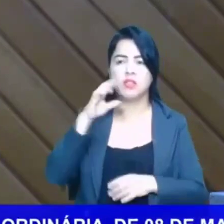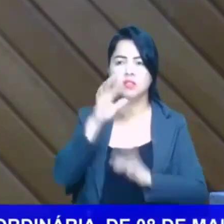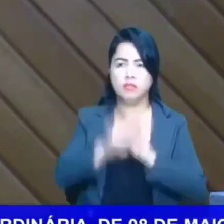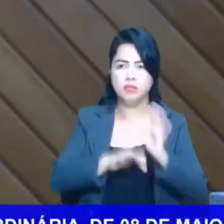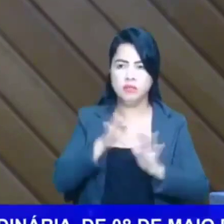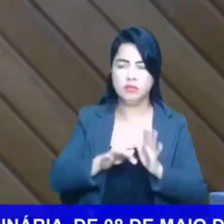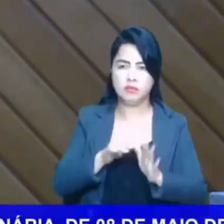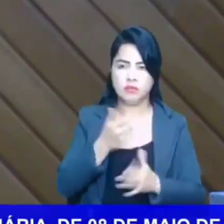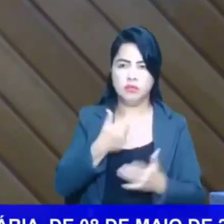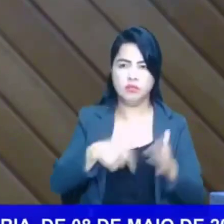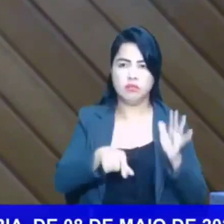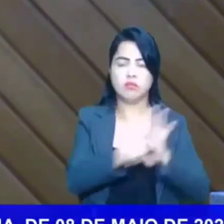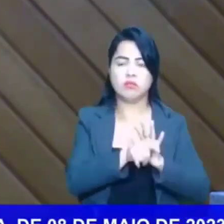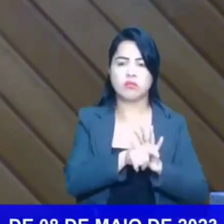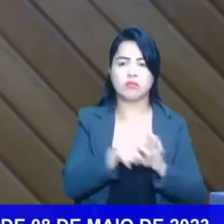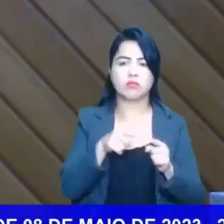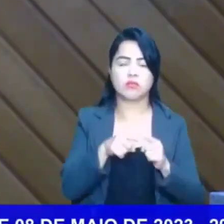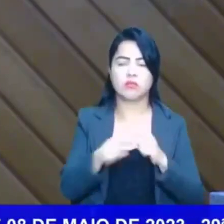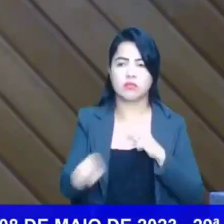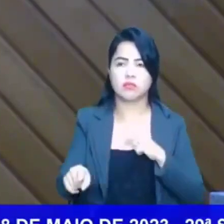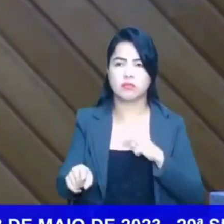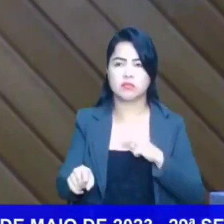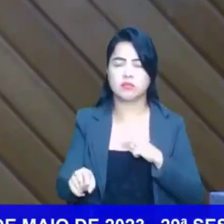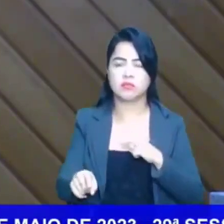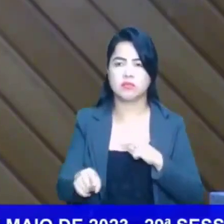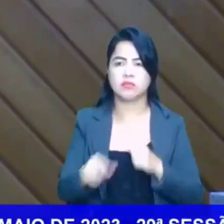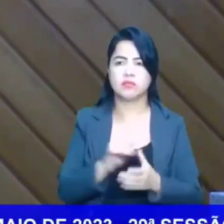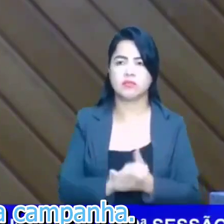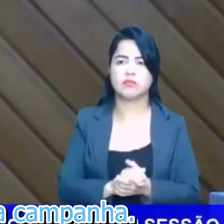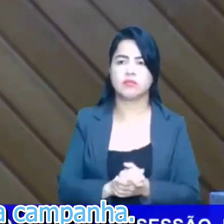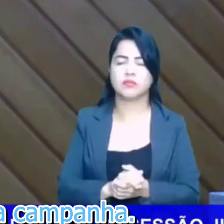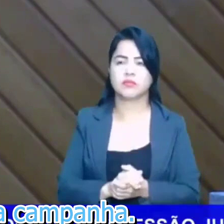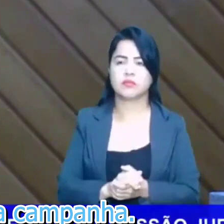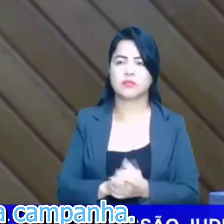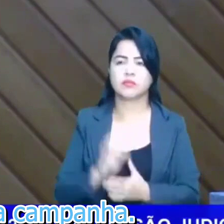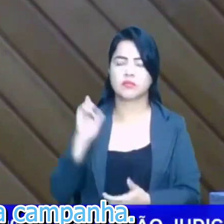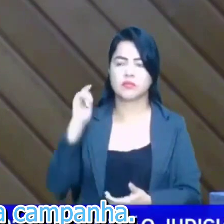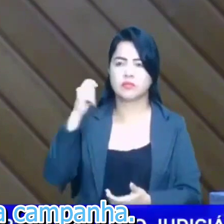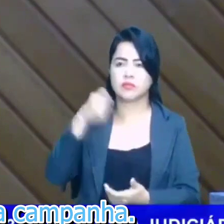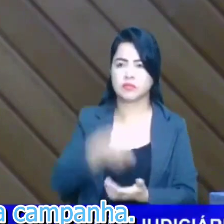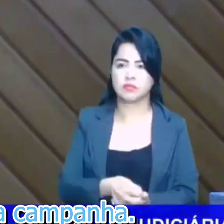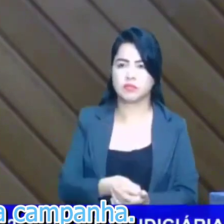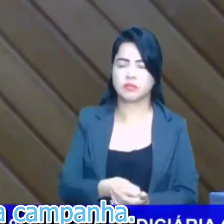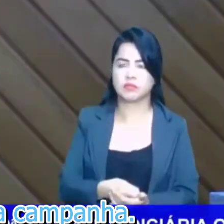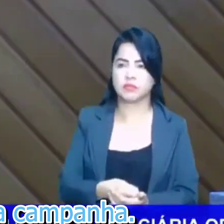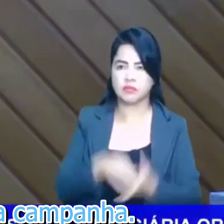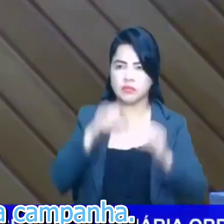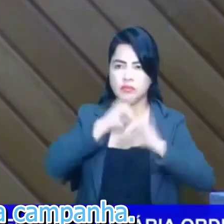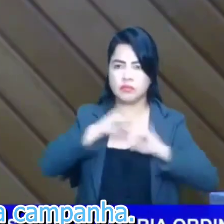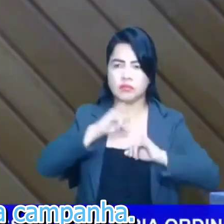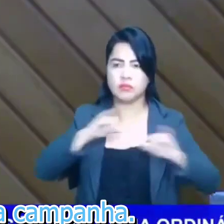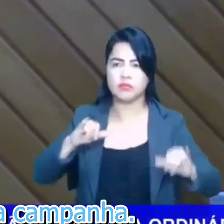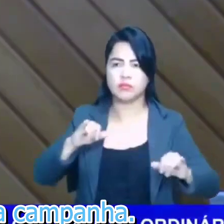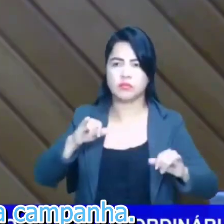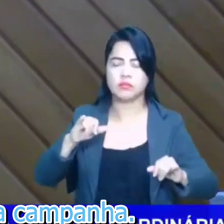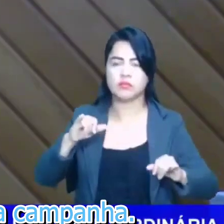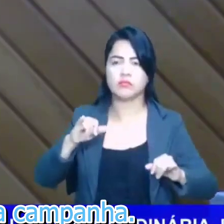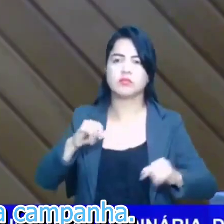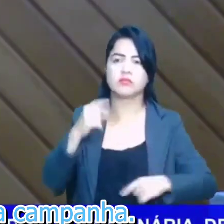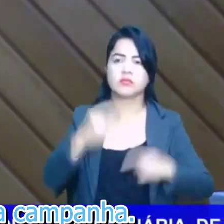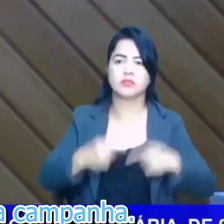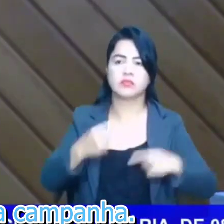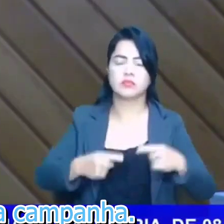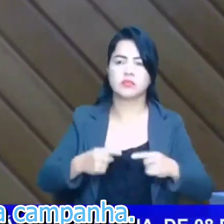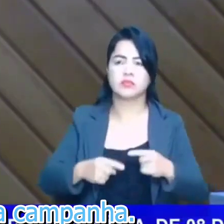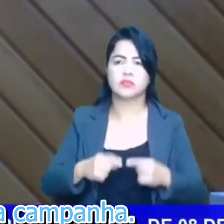que a legislação veda, a teor da sua letra, é o pagamento da propaganda eleitoral fora